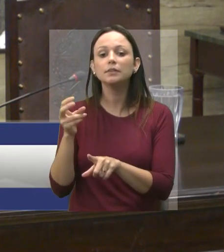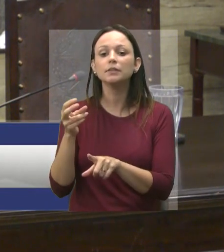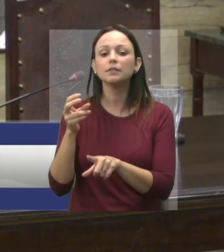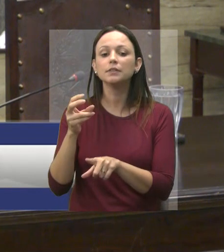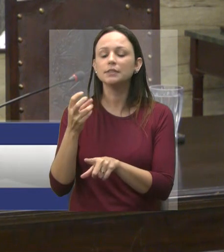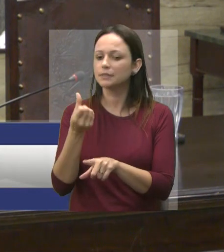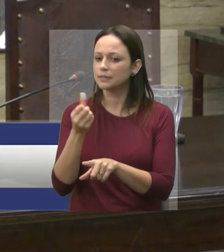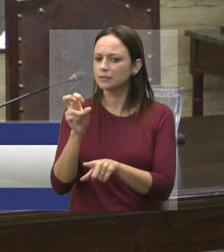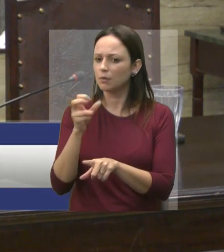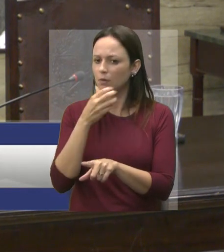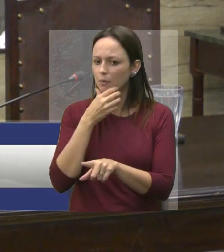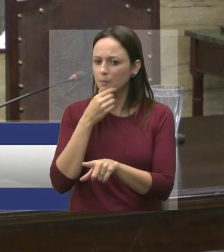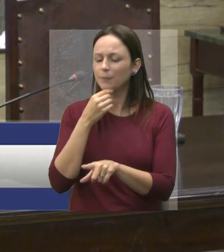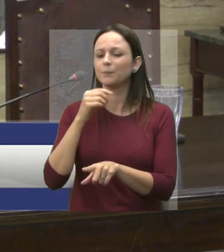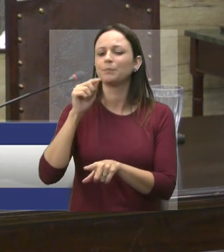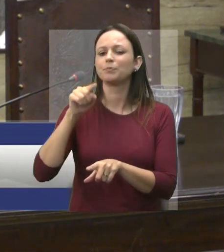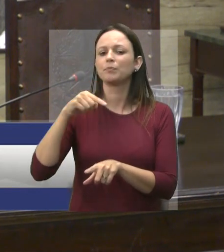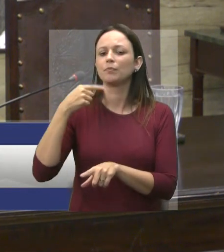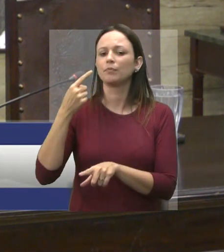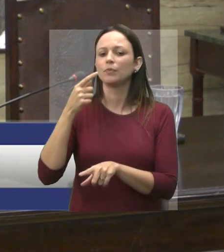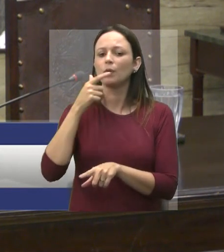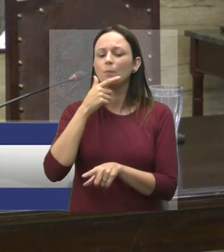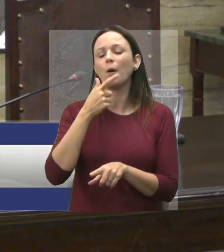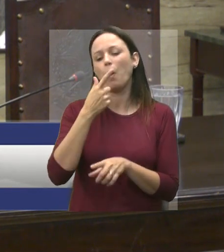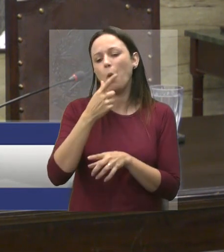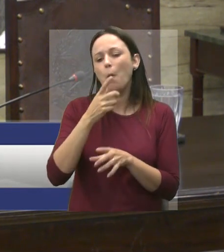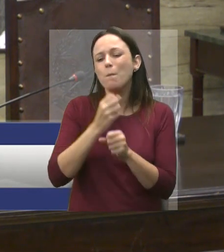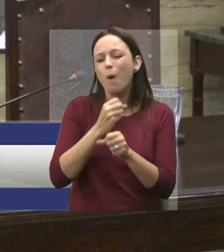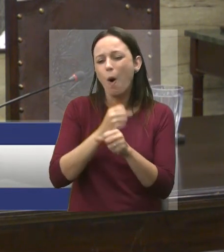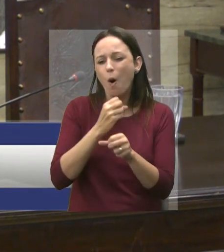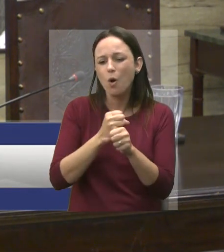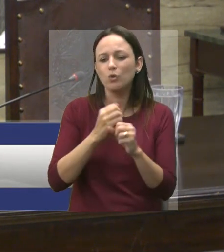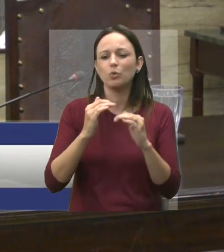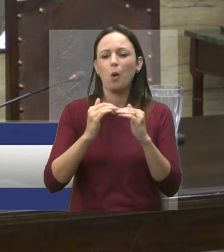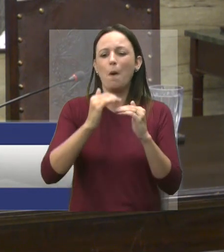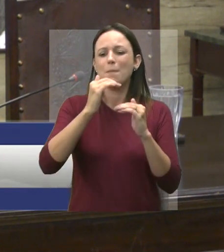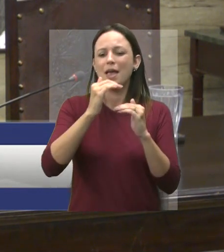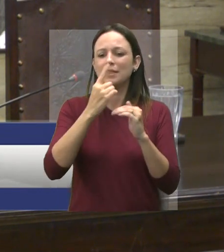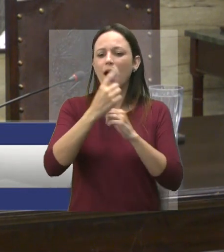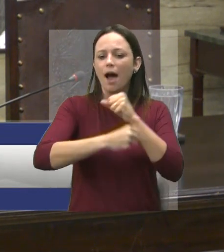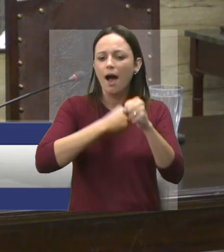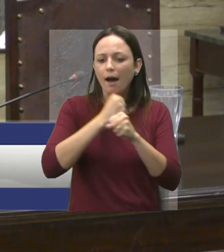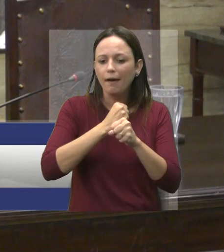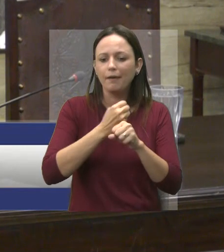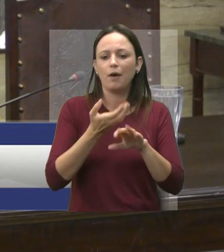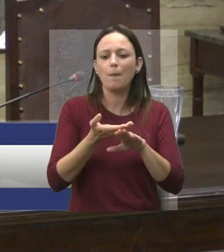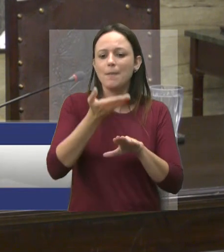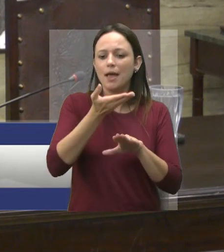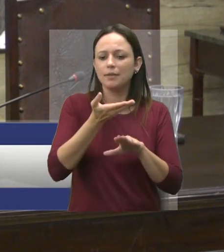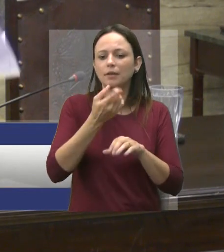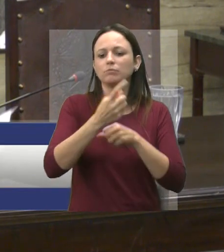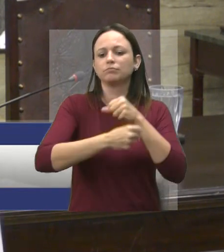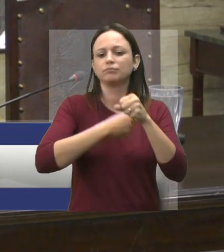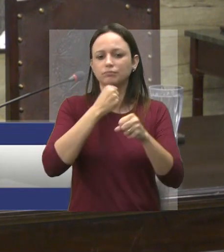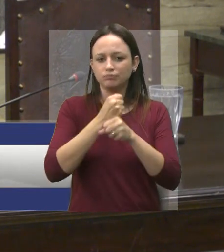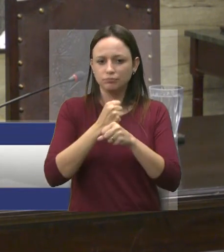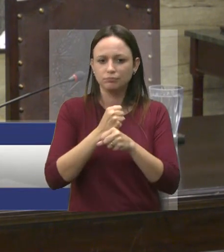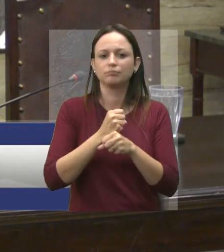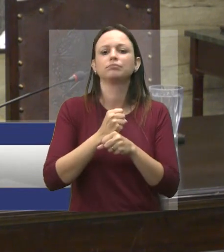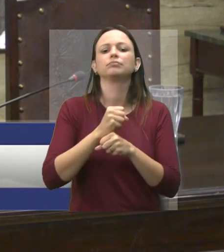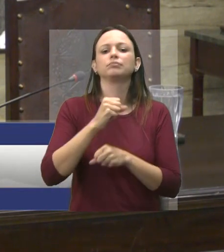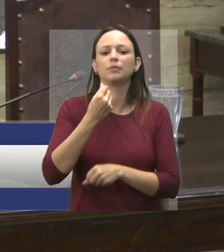e os pontos vão aumentar 1 ponto por ano, até atingir também 105 homem e 100 pontos